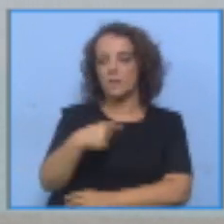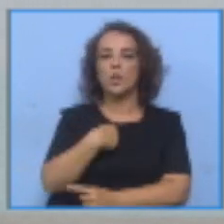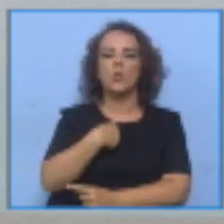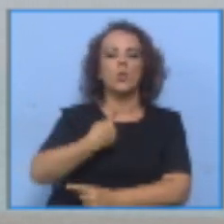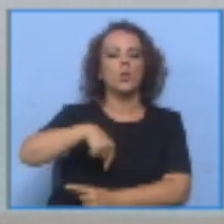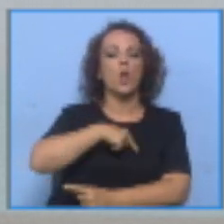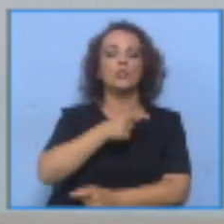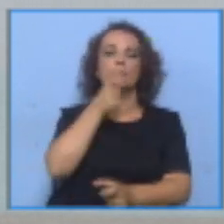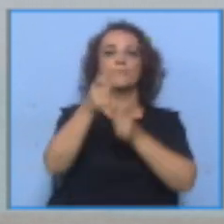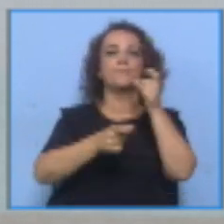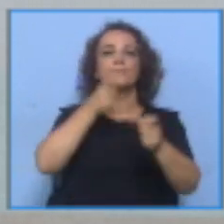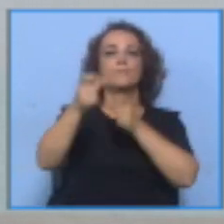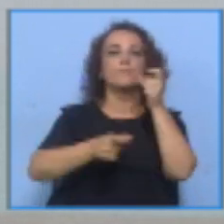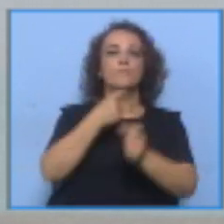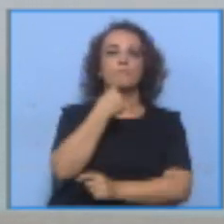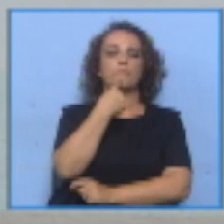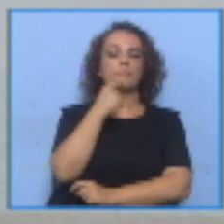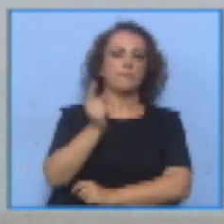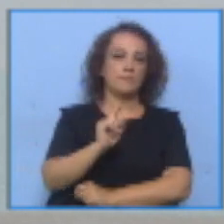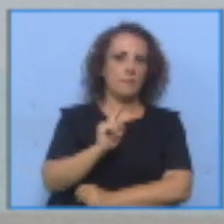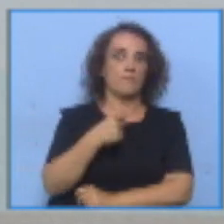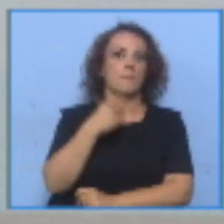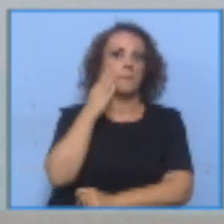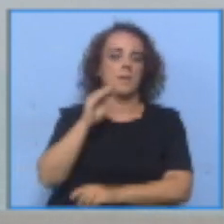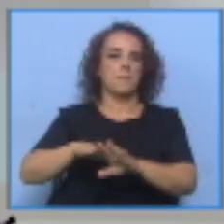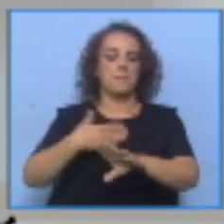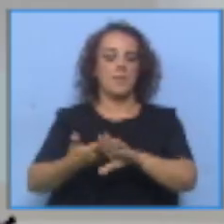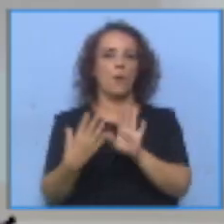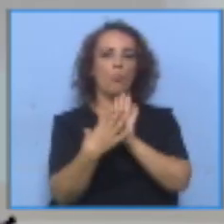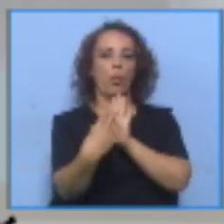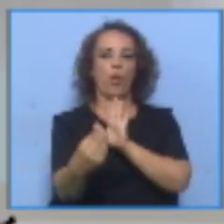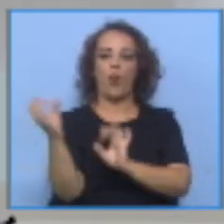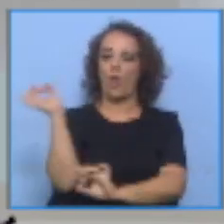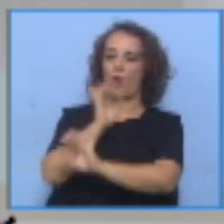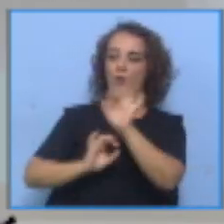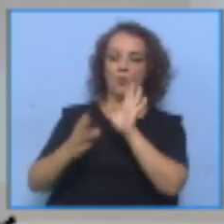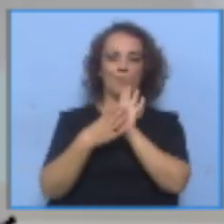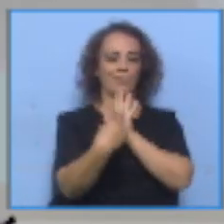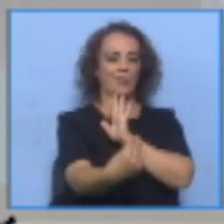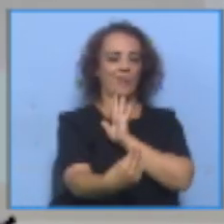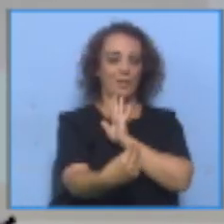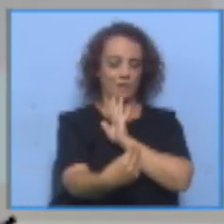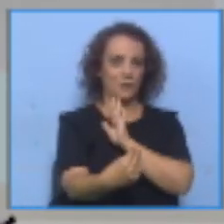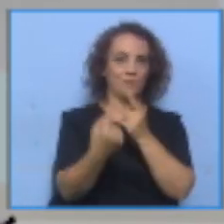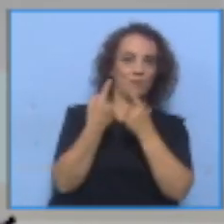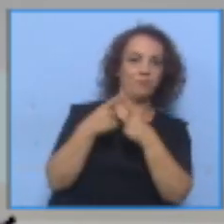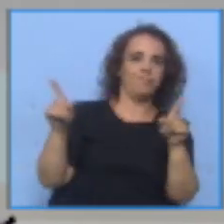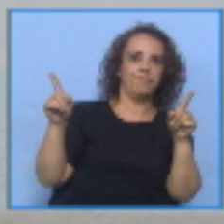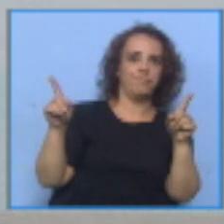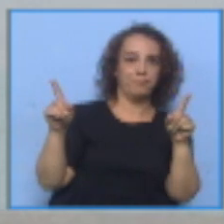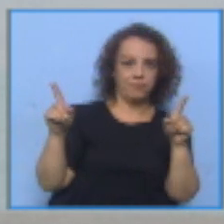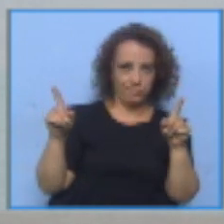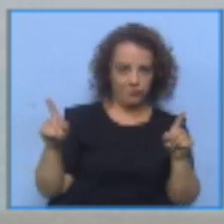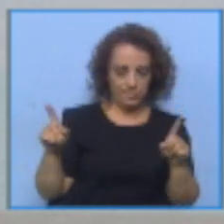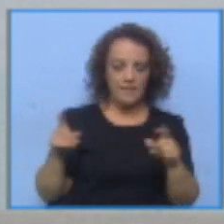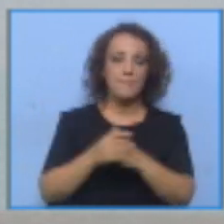palavras, não é? Então, ali... E acredito que ainda com menos, com modelos europeus, por exemplo, que se tentem... Sim, por isso o desafio